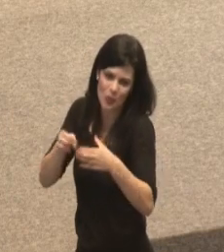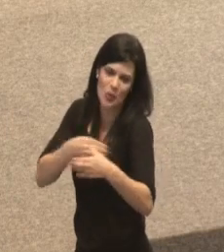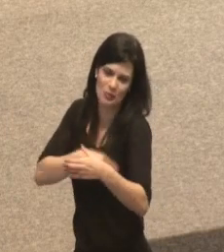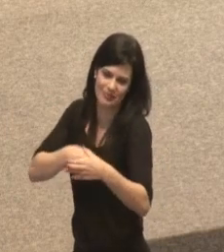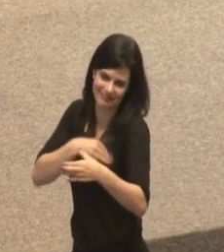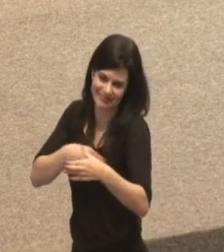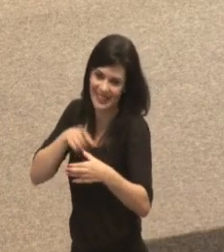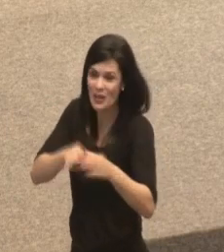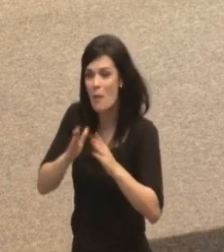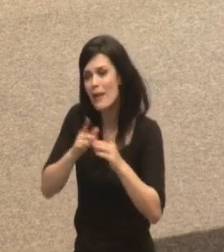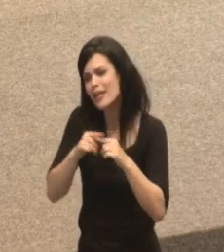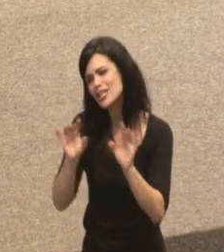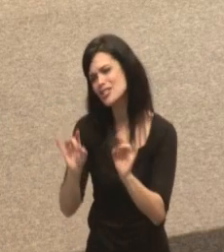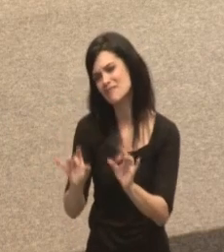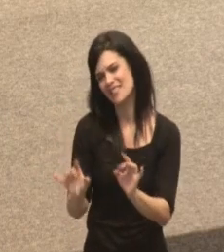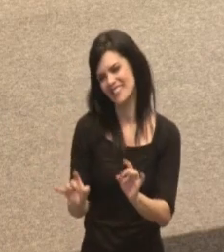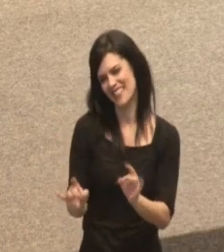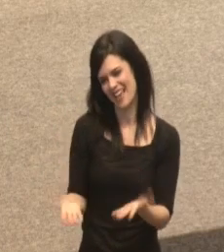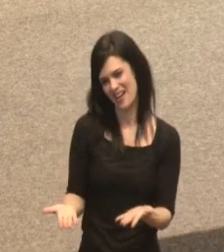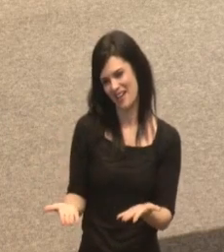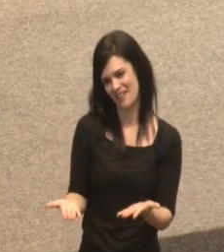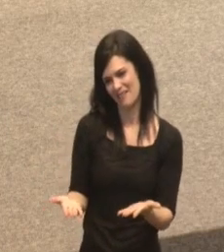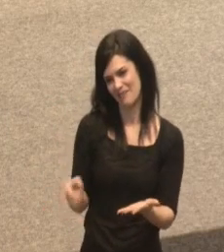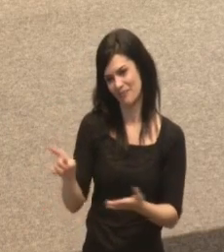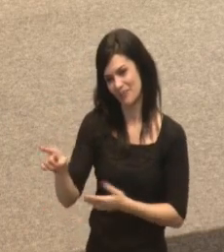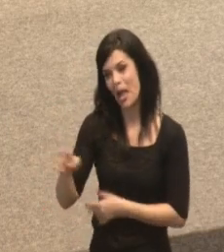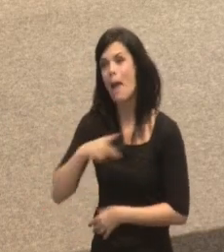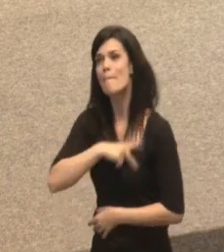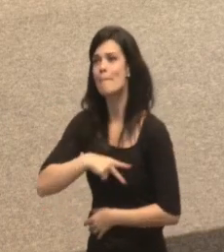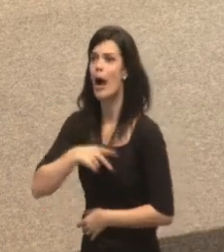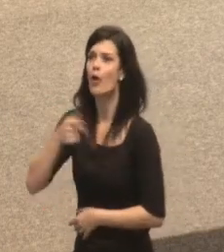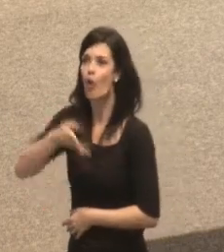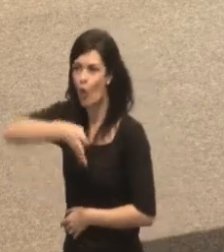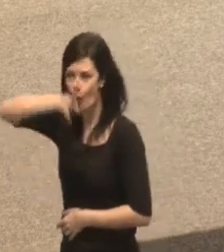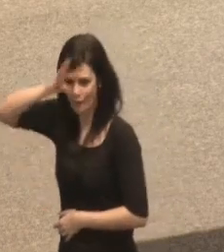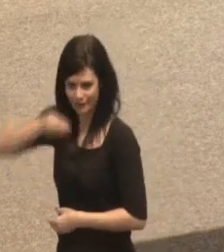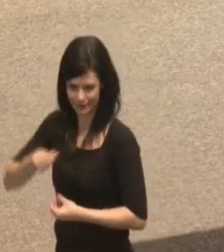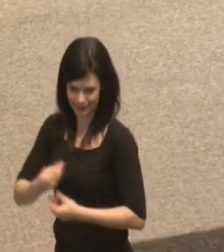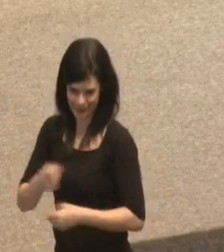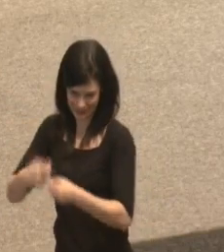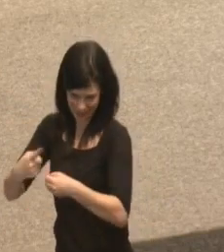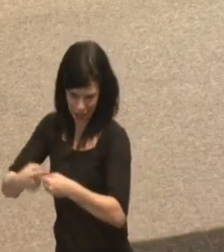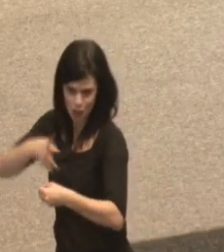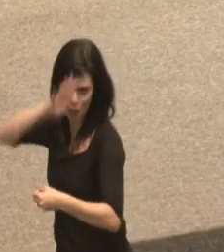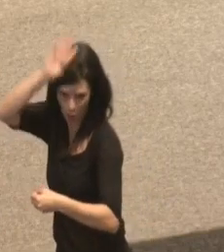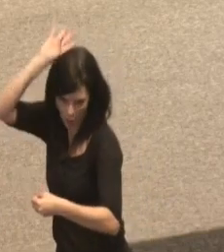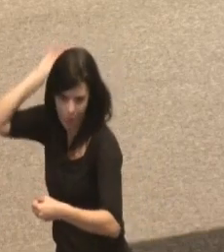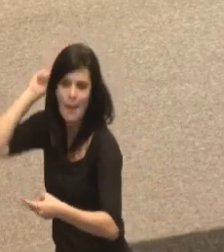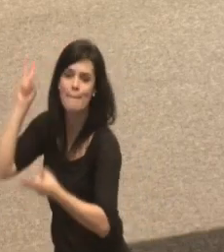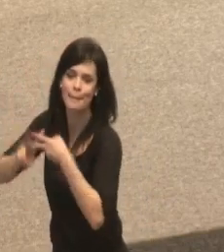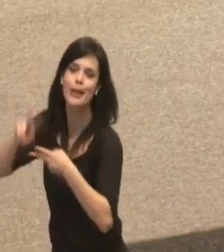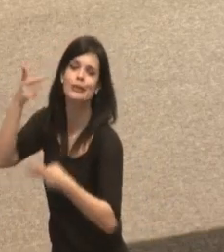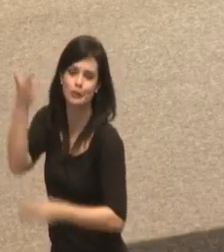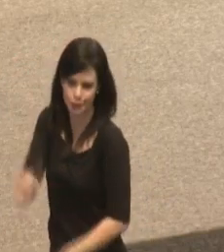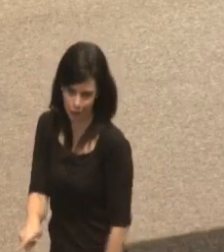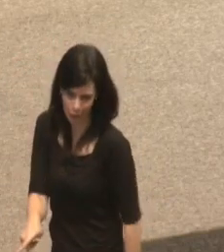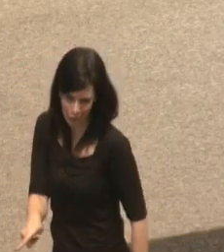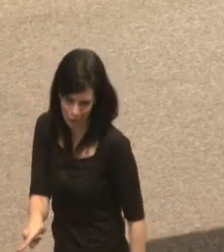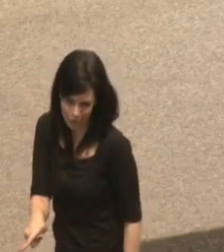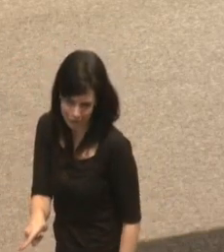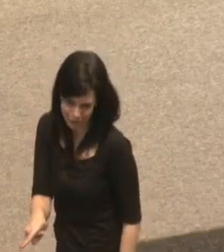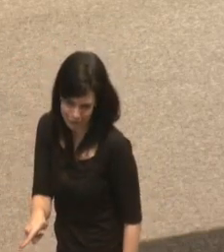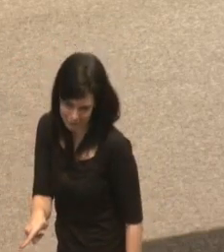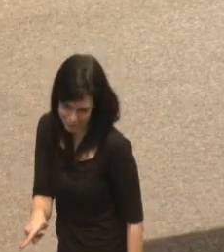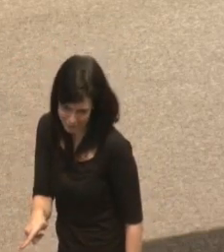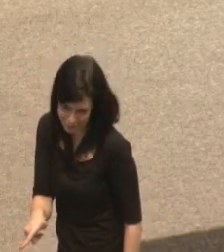muito preciosa. Agora, Paulo já está em Roma, preso. Ele foi preso em Jerusalém, ficou 2 anos em Cesareia, e aí ele é levado para